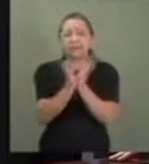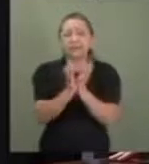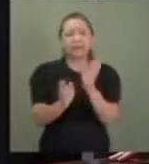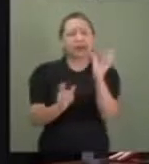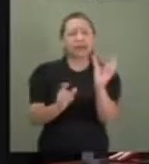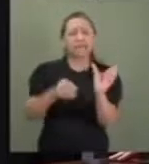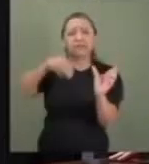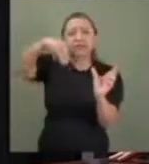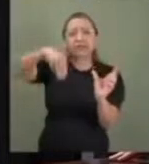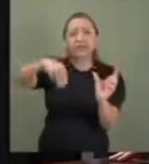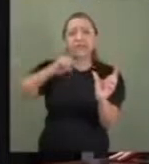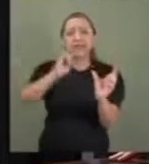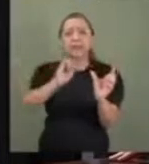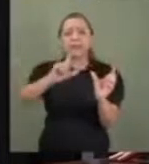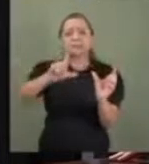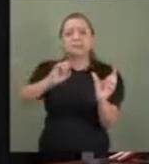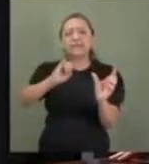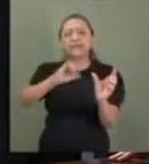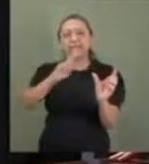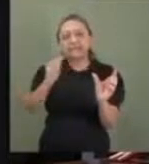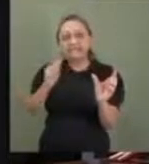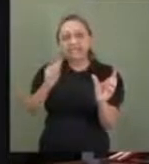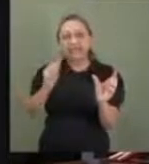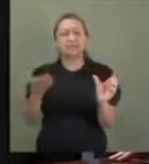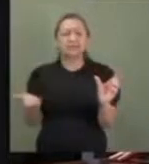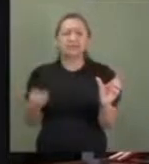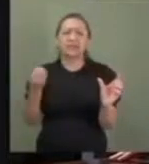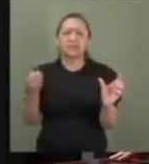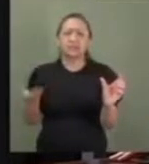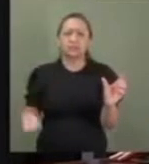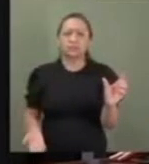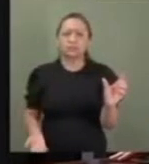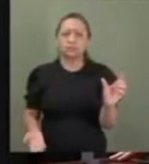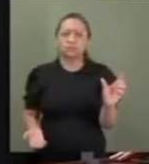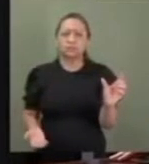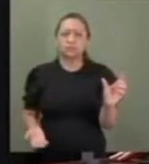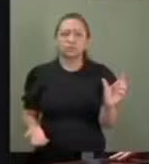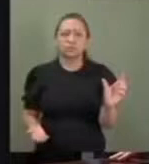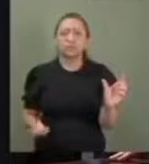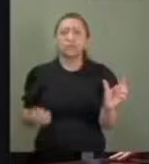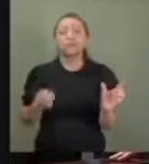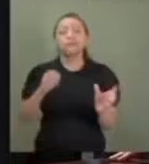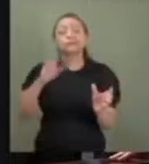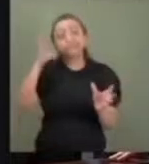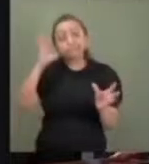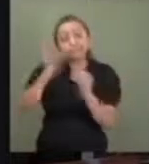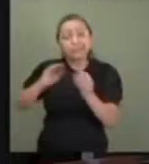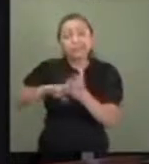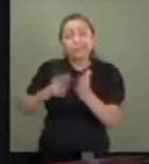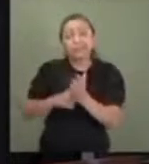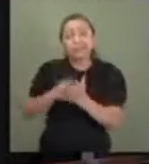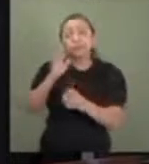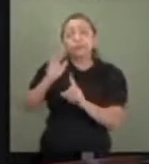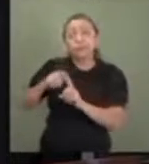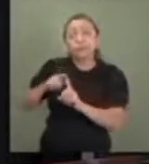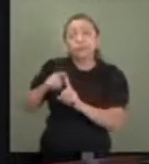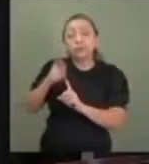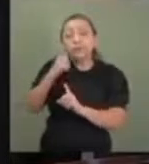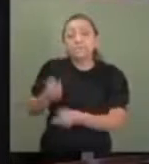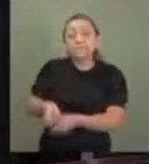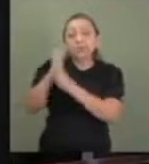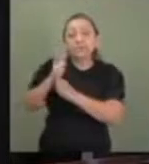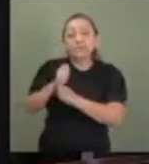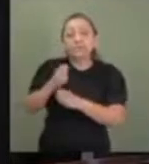mim, no mundo jurídico, chamado Fishing Expedition. Traduzindo, é uma espécie de pescaria. Você joga uma rede, joga uma